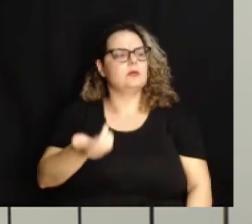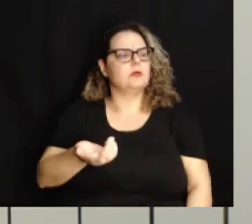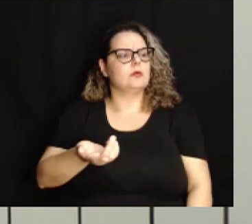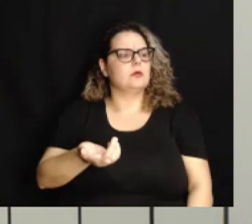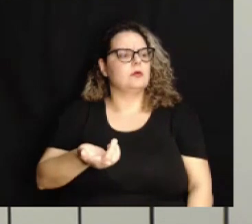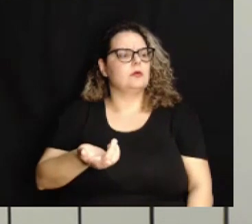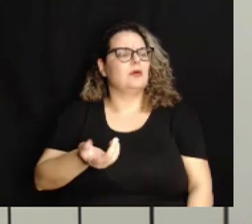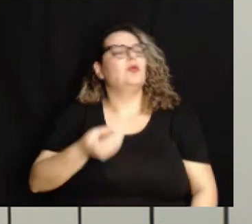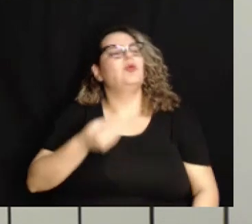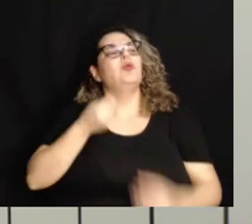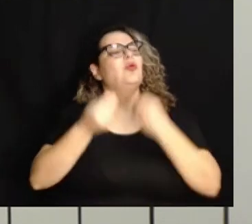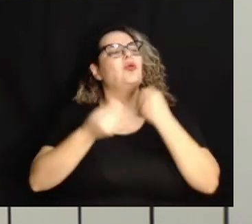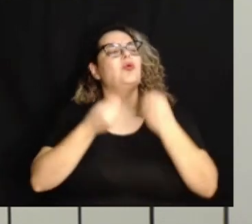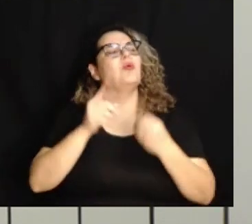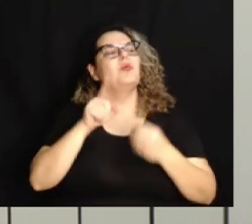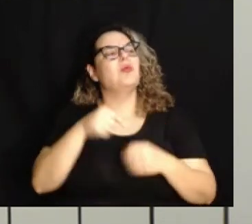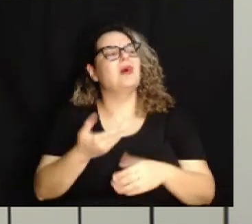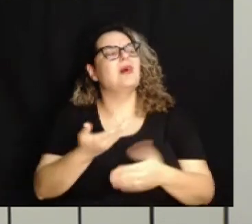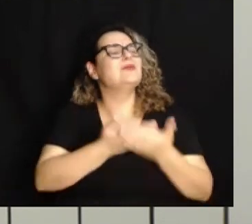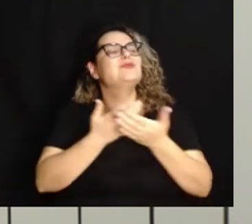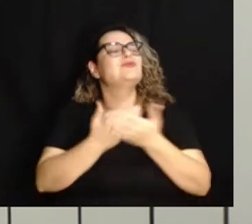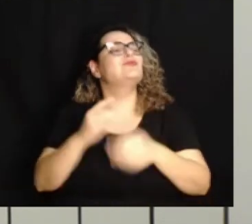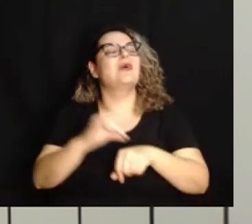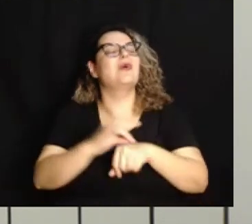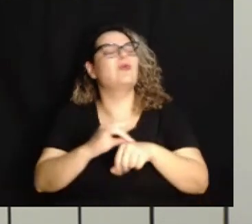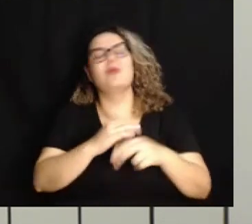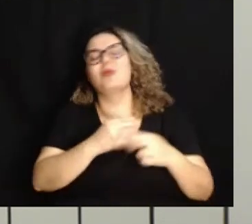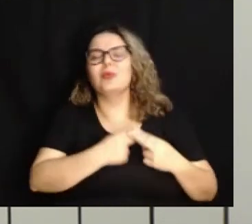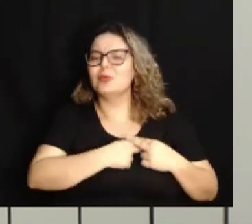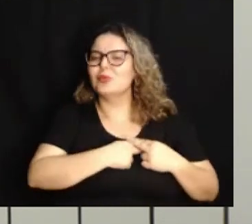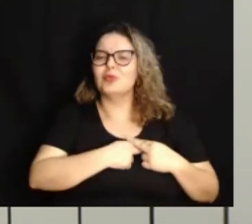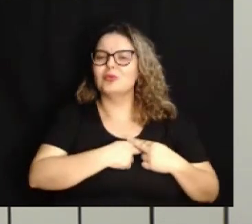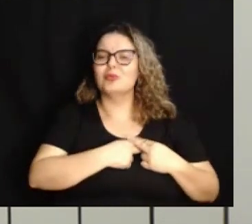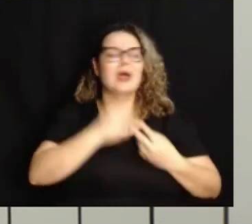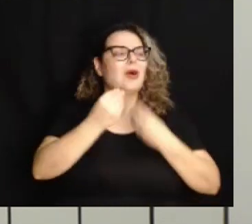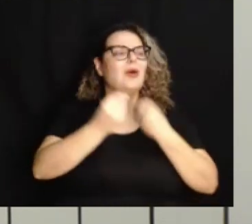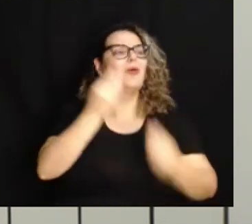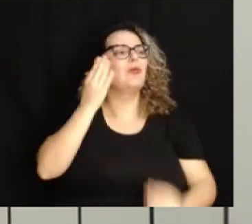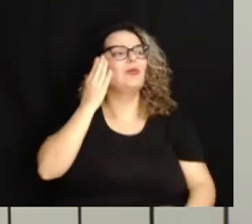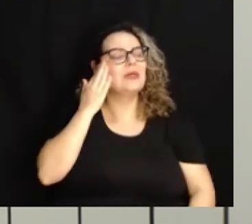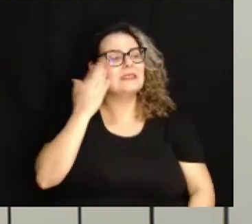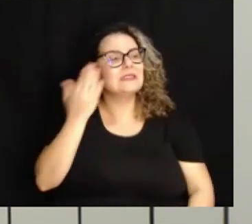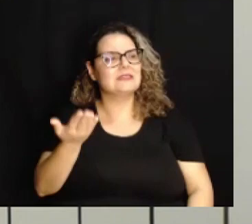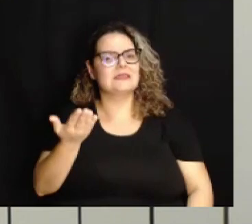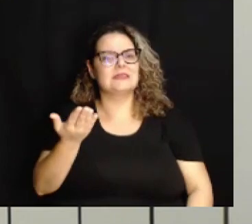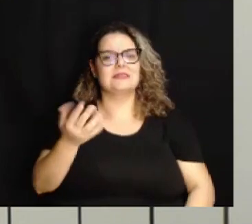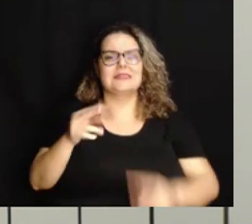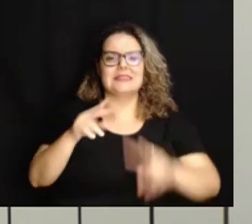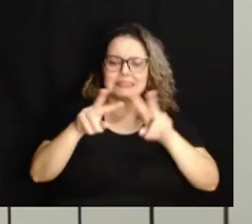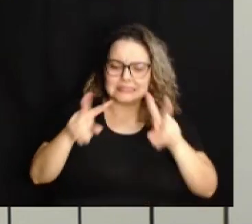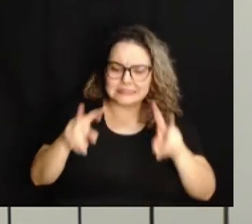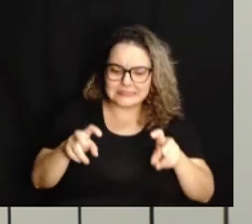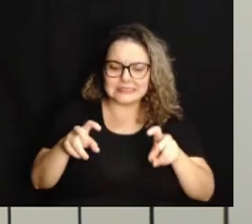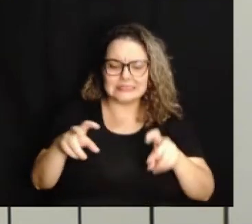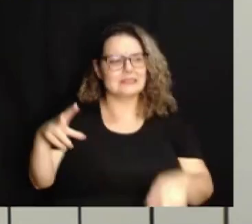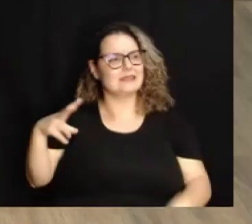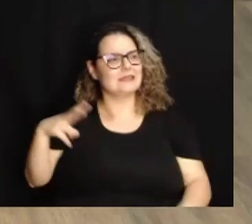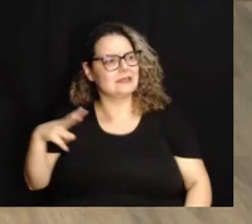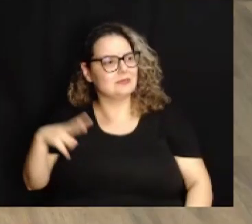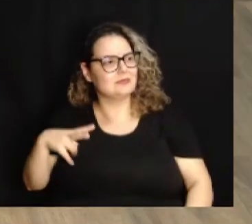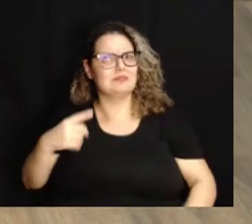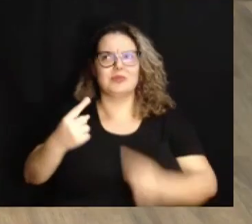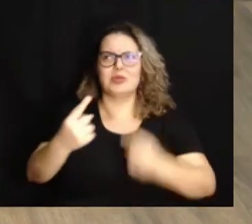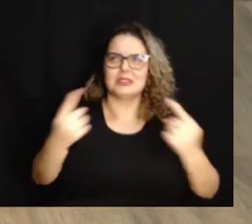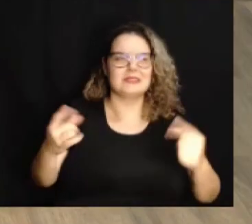o luto, né? Como entender uma questão tão pessoal e tão dolorosa. É